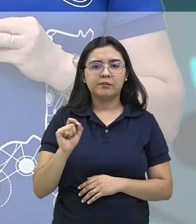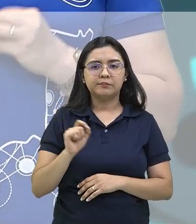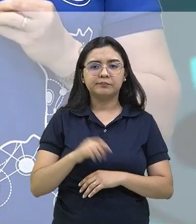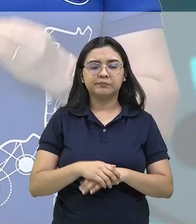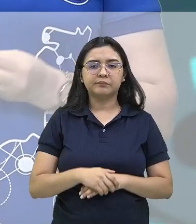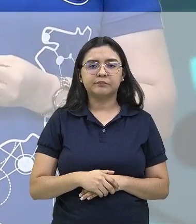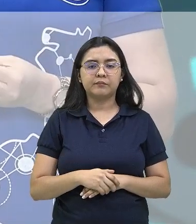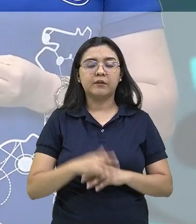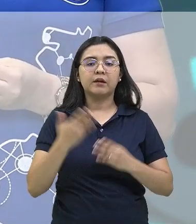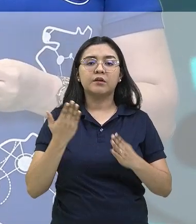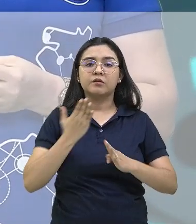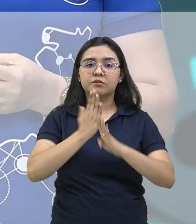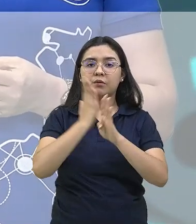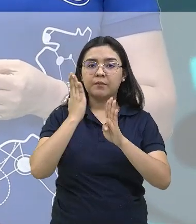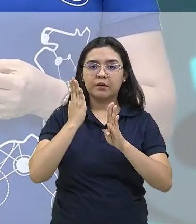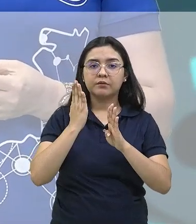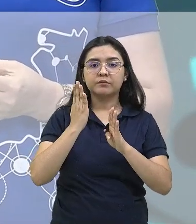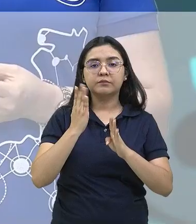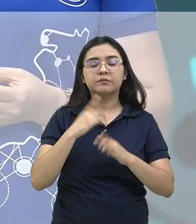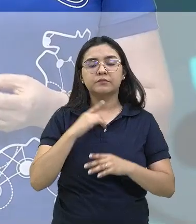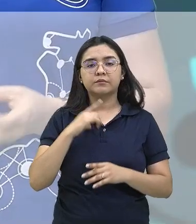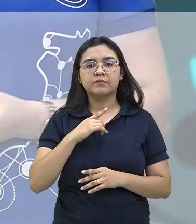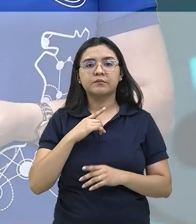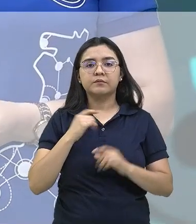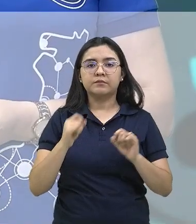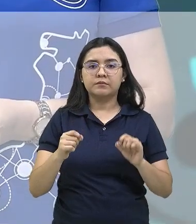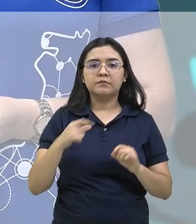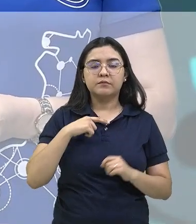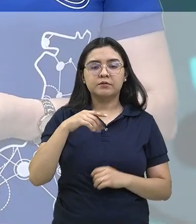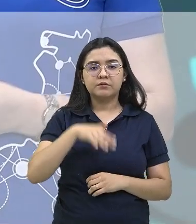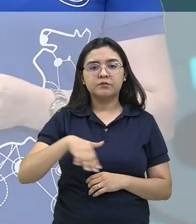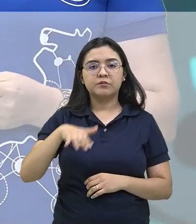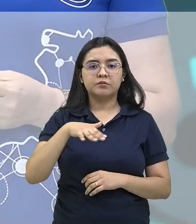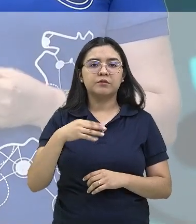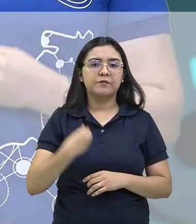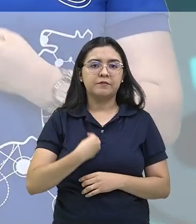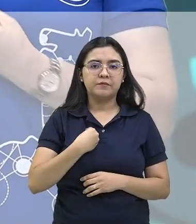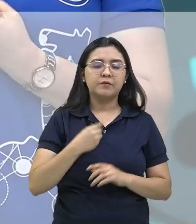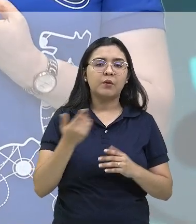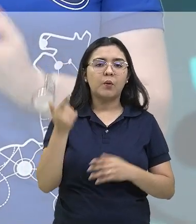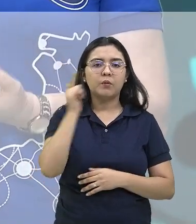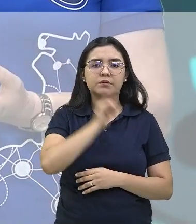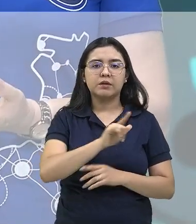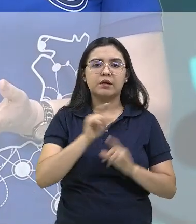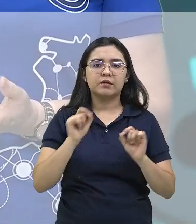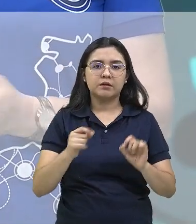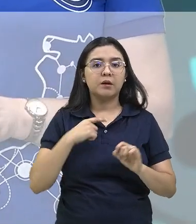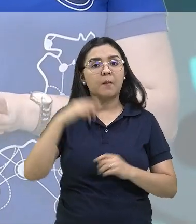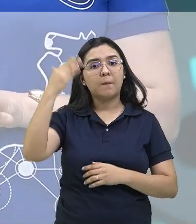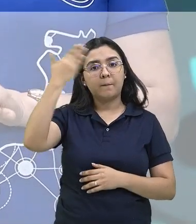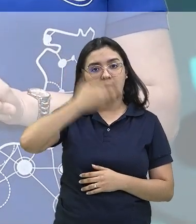aquilo que é descoberto dentro de uma realidade, que você consegue